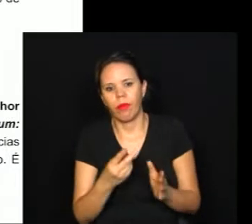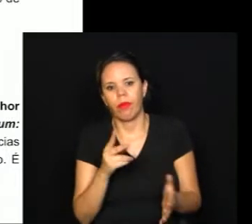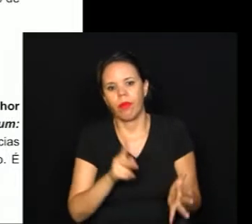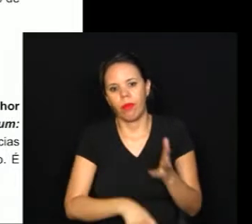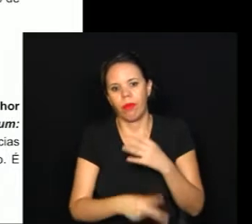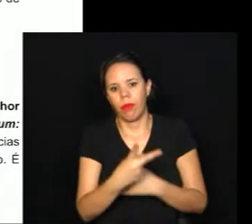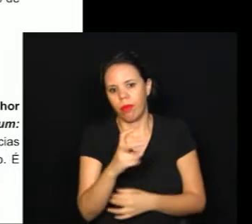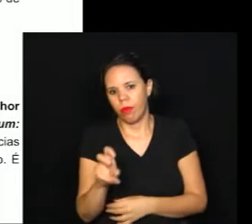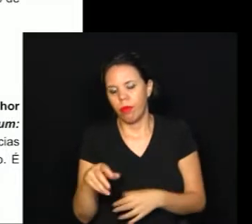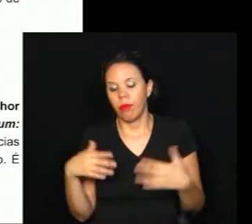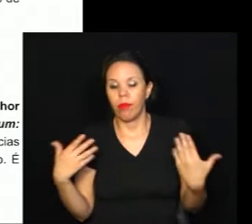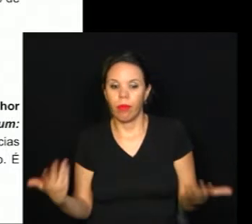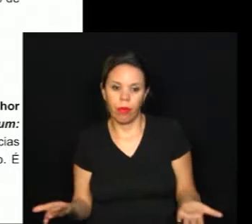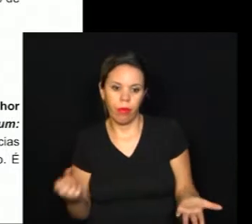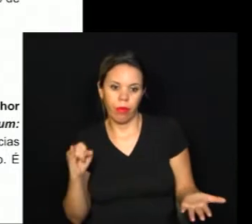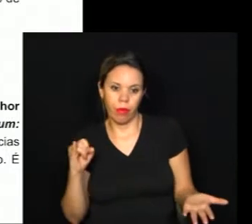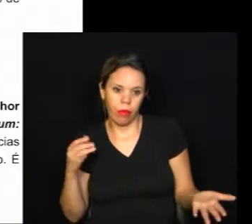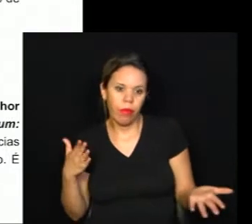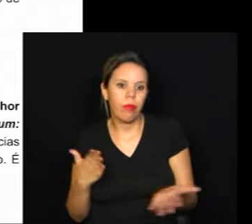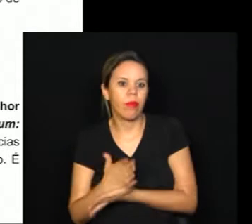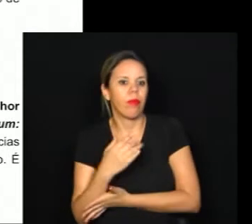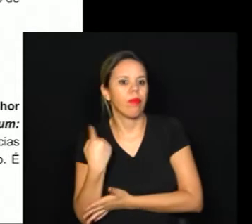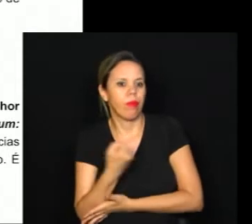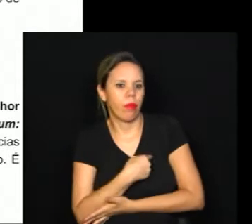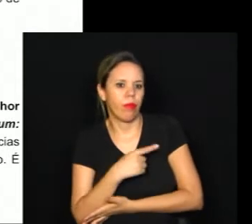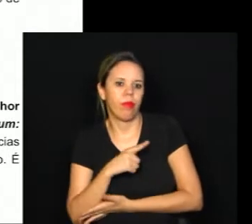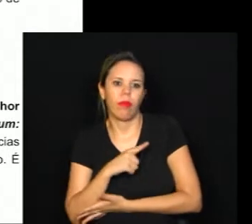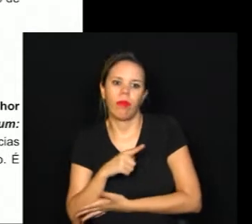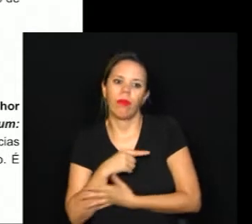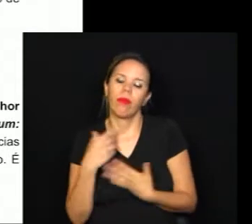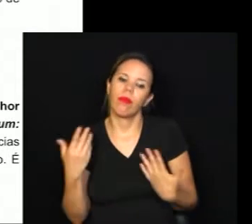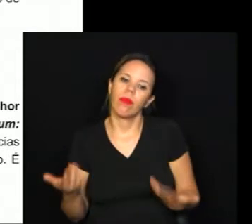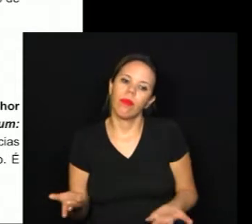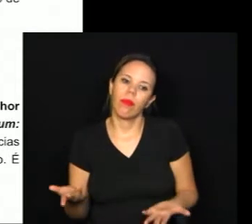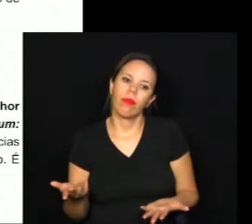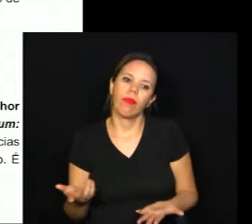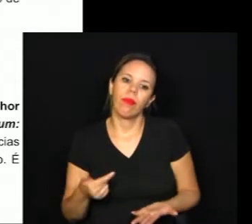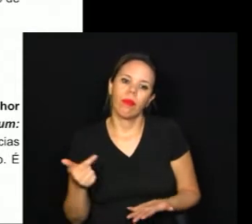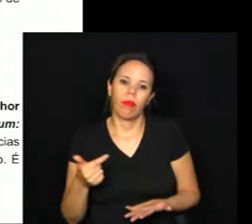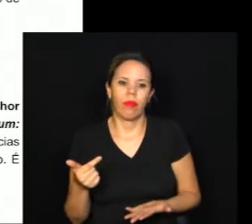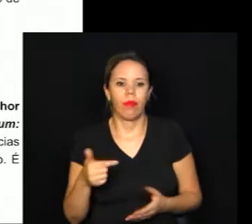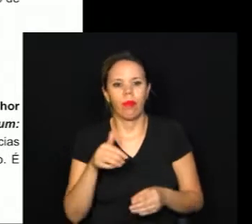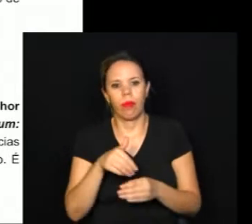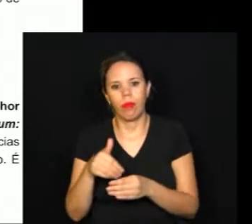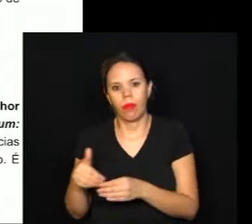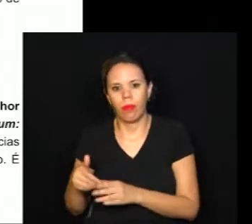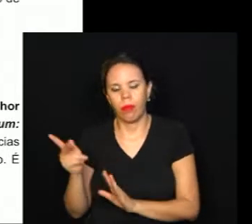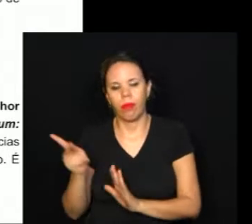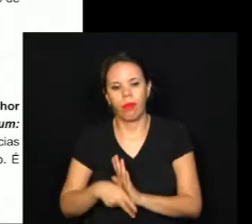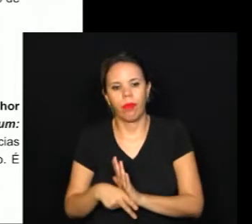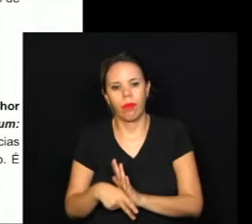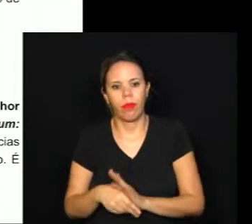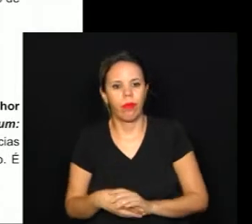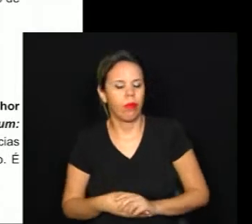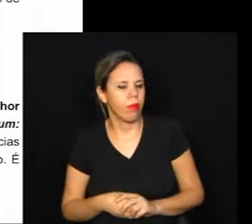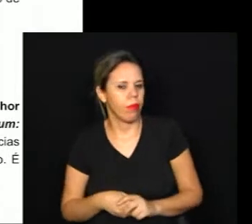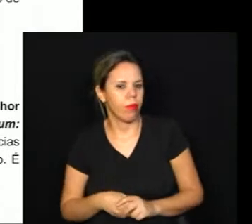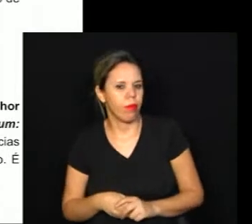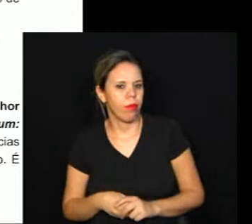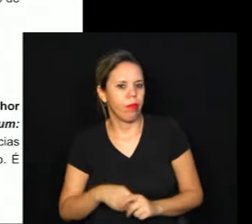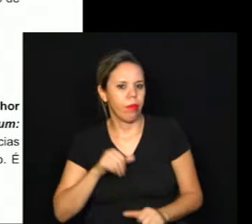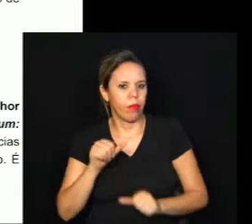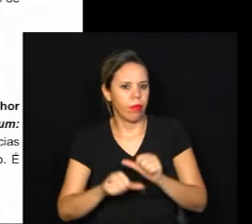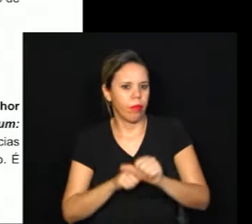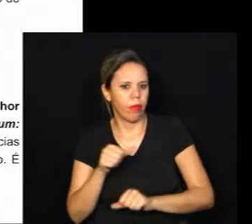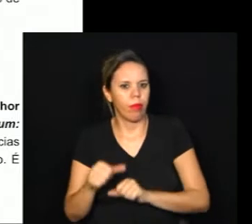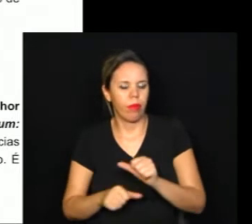25. E aí, se for aprovado, nós teremos, então, a segunda votação desse projeto, que ele altera